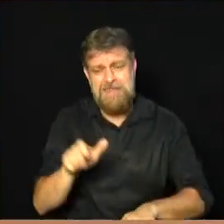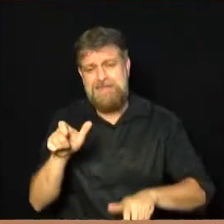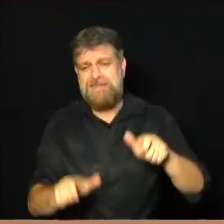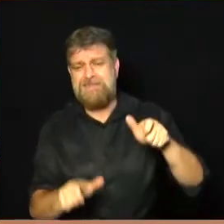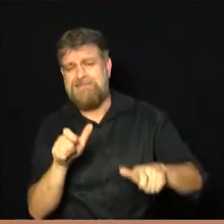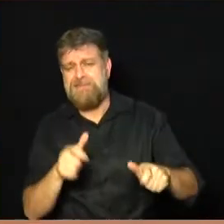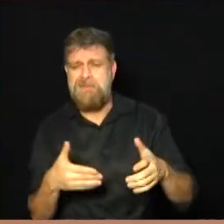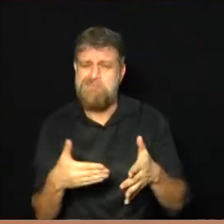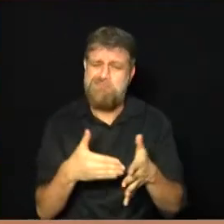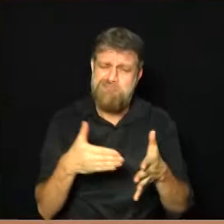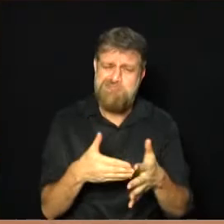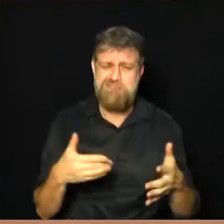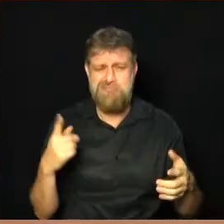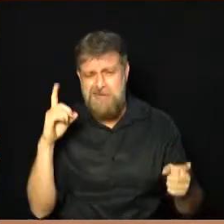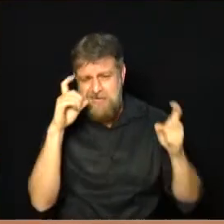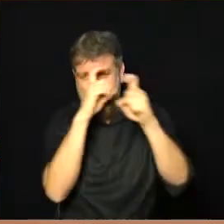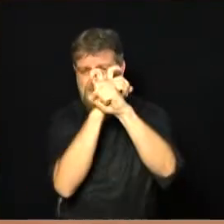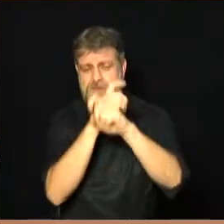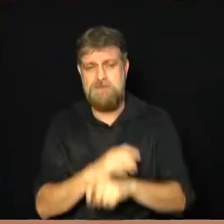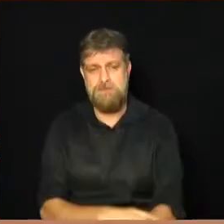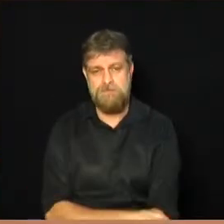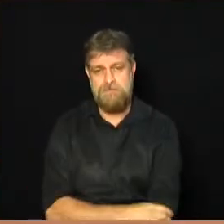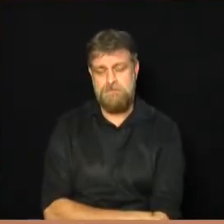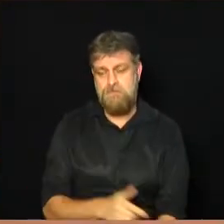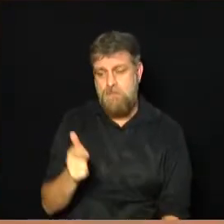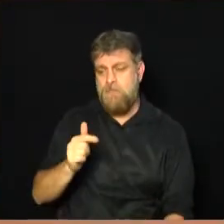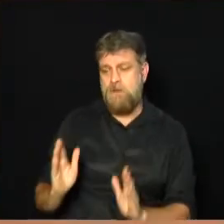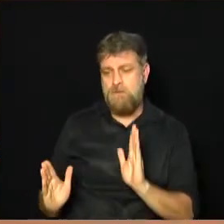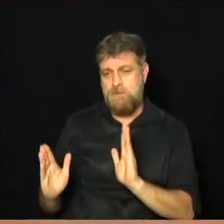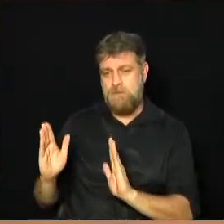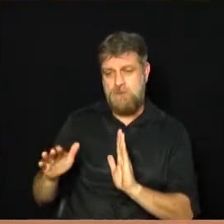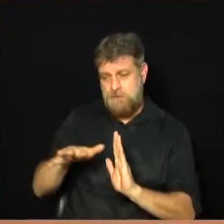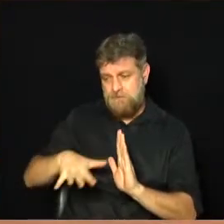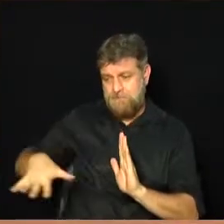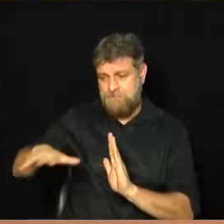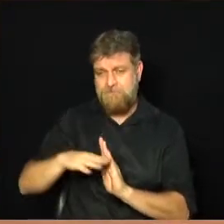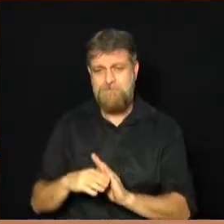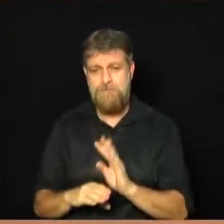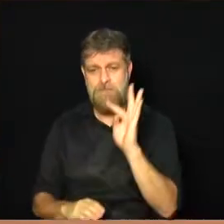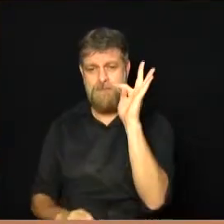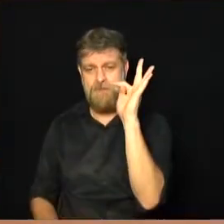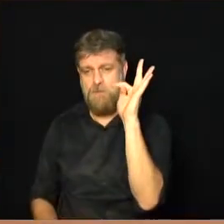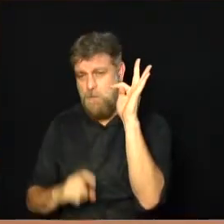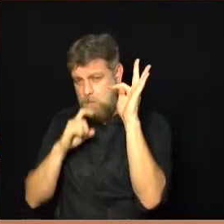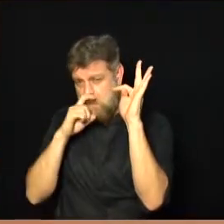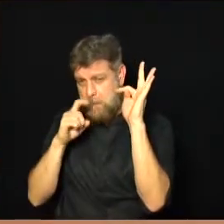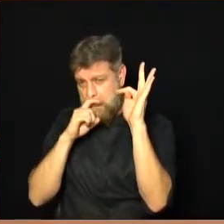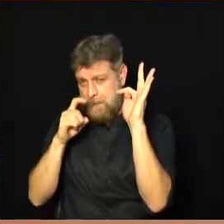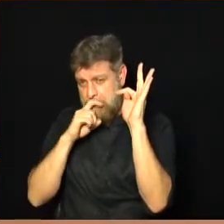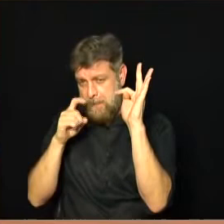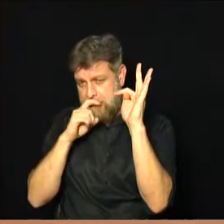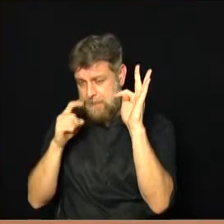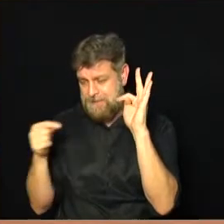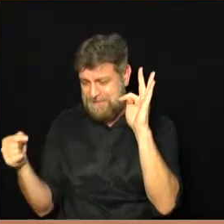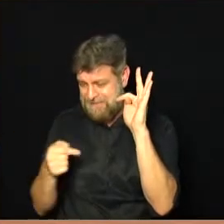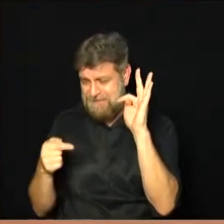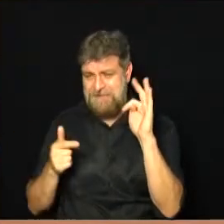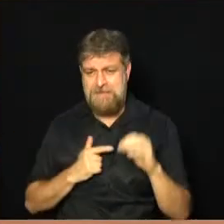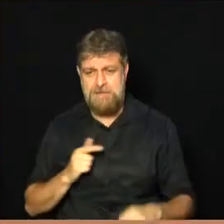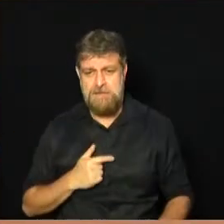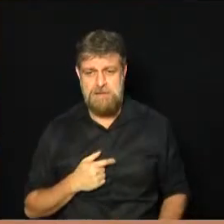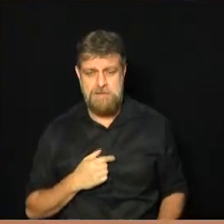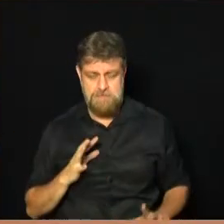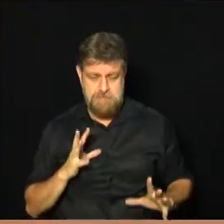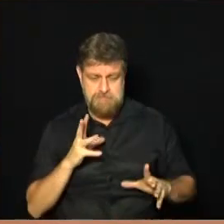muito complicado. O outro trecho, em relação ao Terminal Ouro Verde, é uma obra de grande vulto, ali a gente tem um